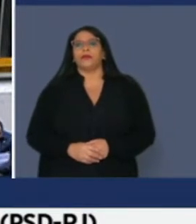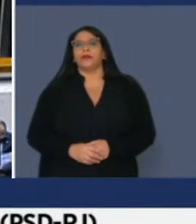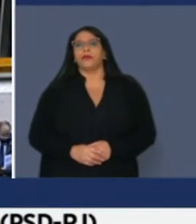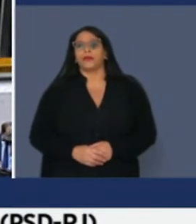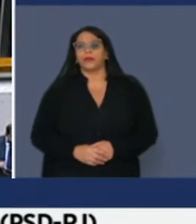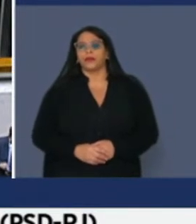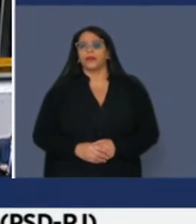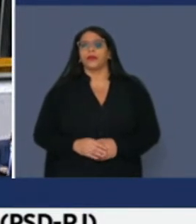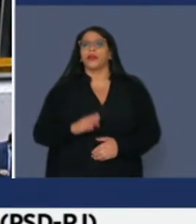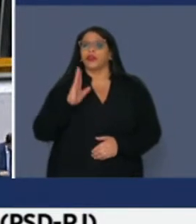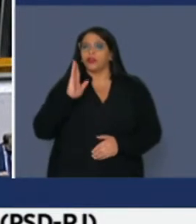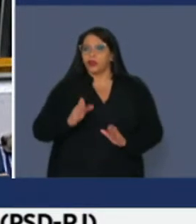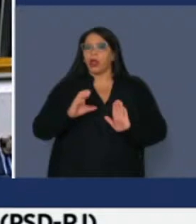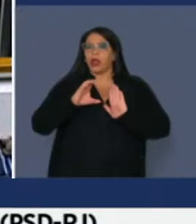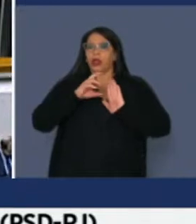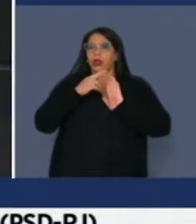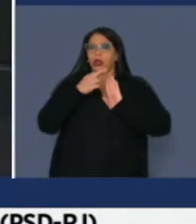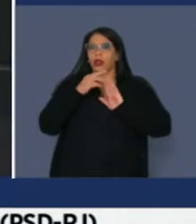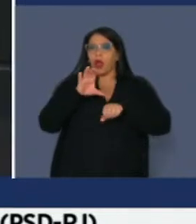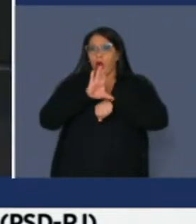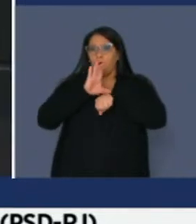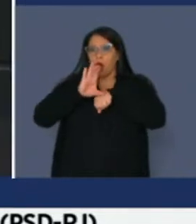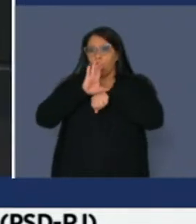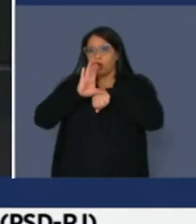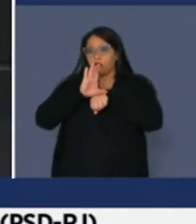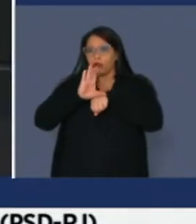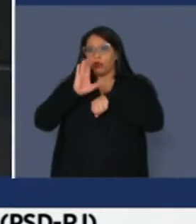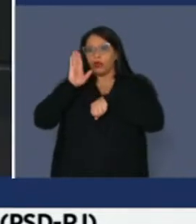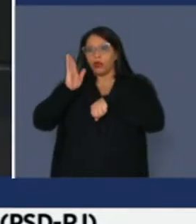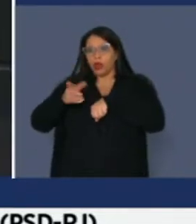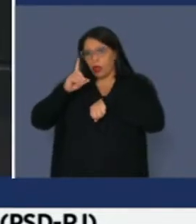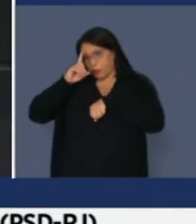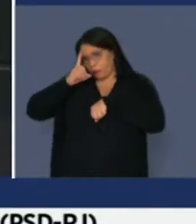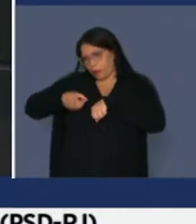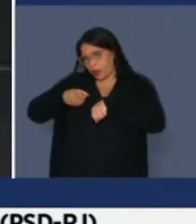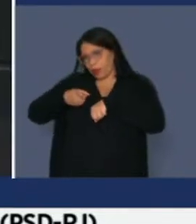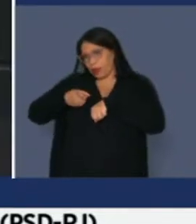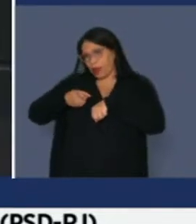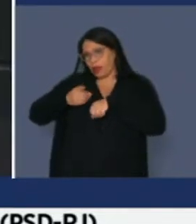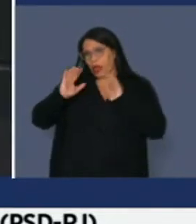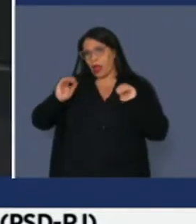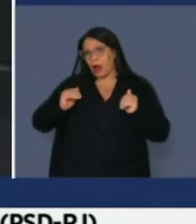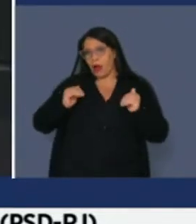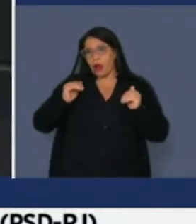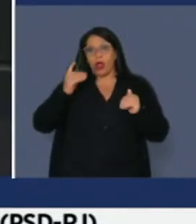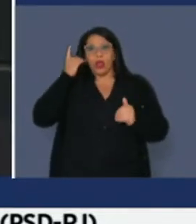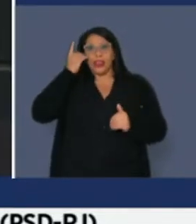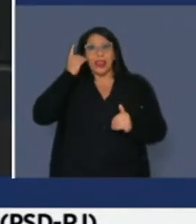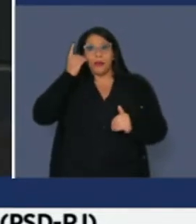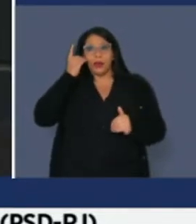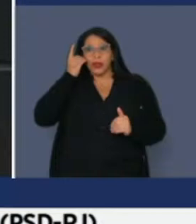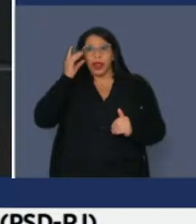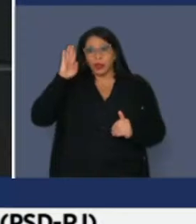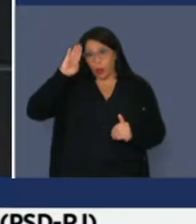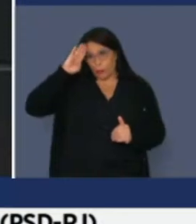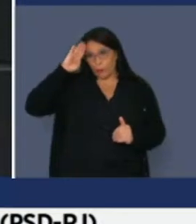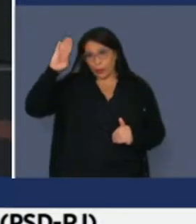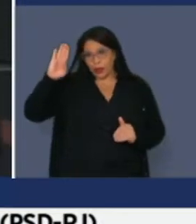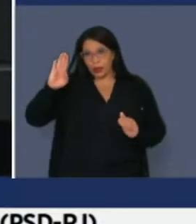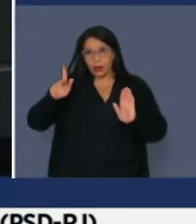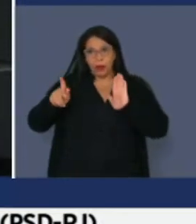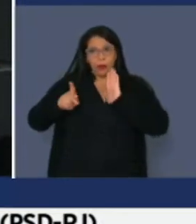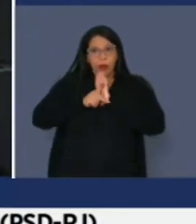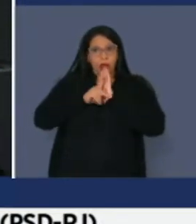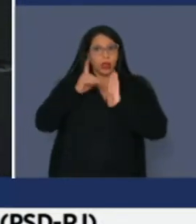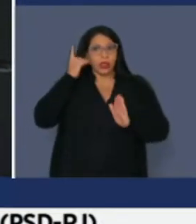conforme previsto na Constituição Federal. É a maioria absoluta da Câmara dos Deputados, dos membros da Câmara dos